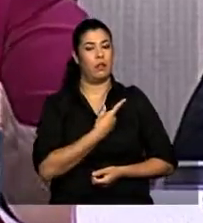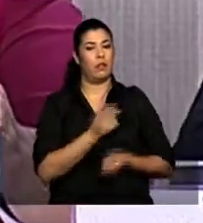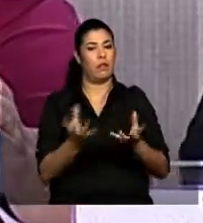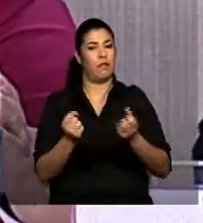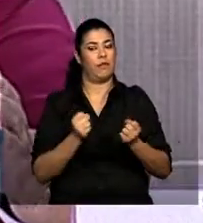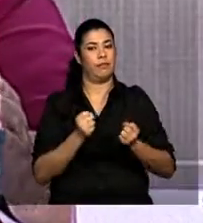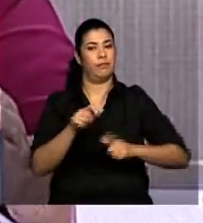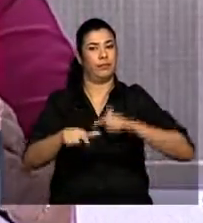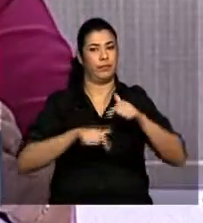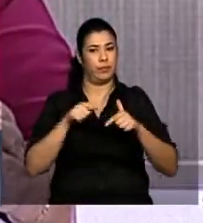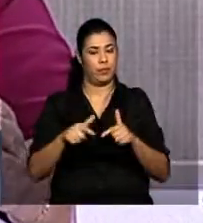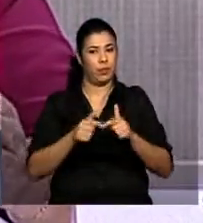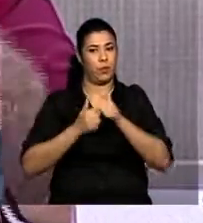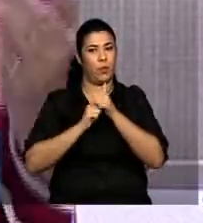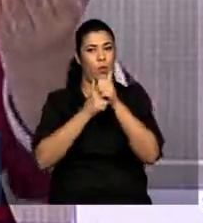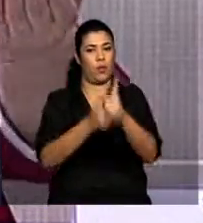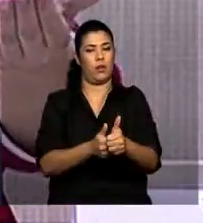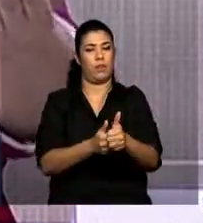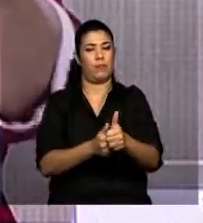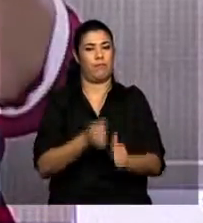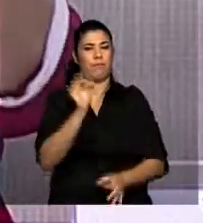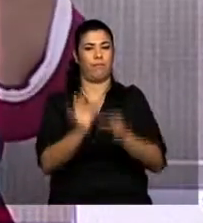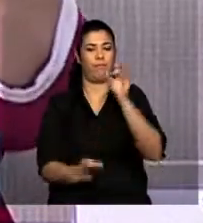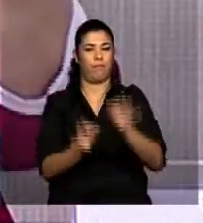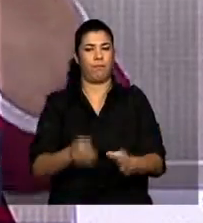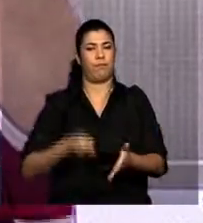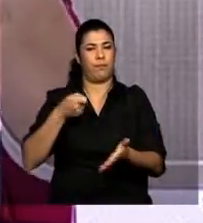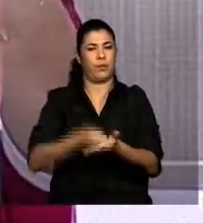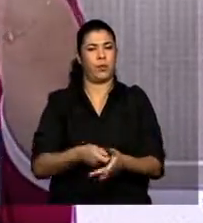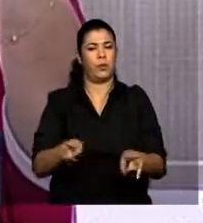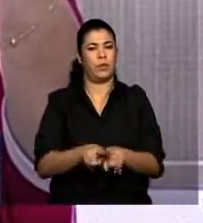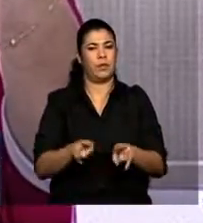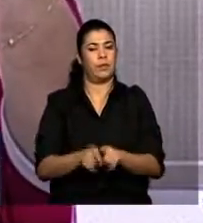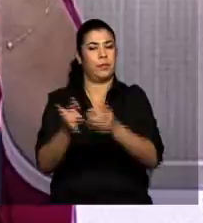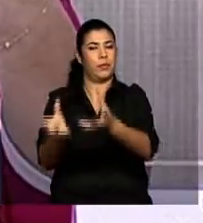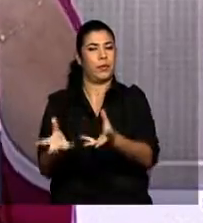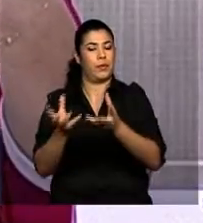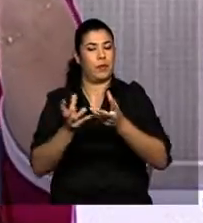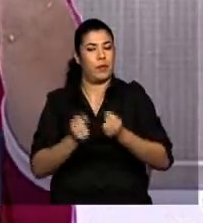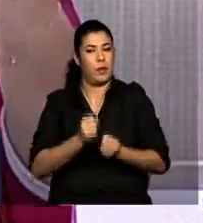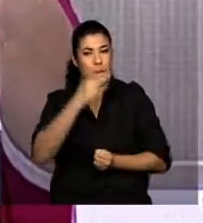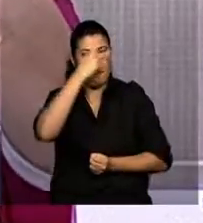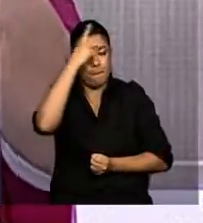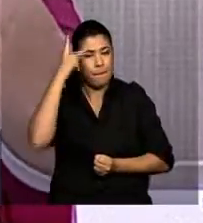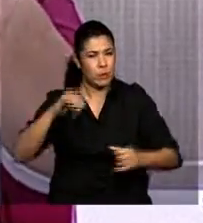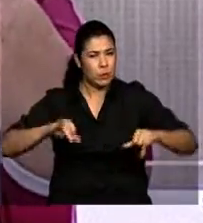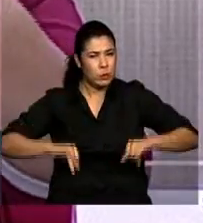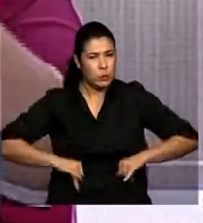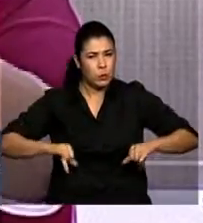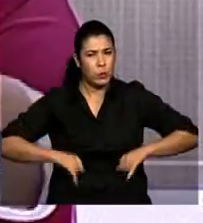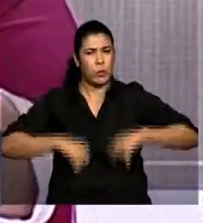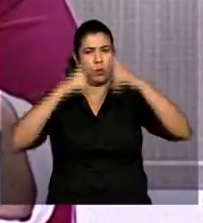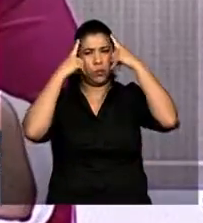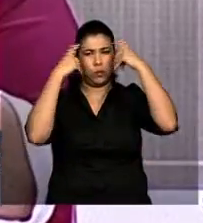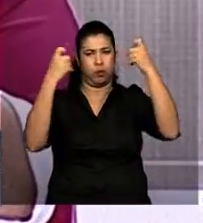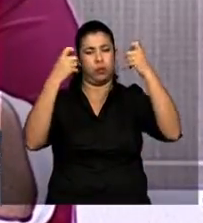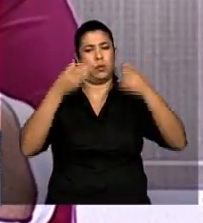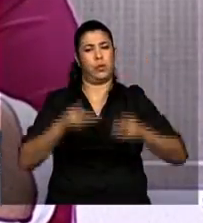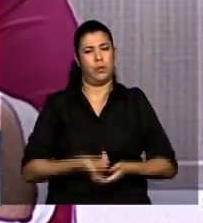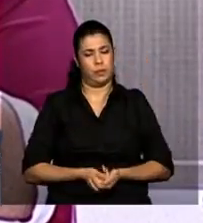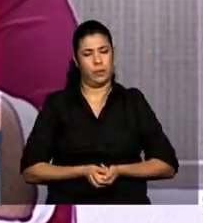no acompanhamento para a punição e no acolhimento das vítimas, né, desta